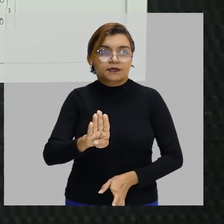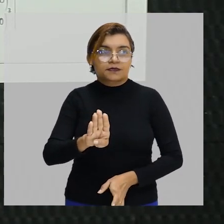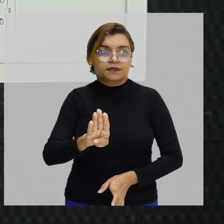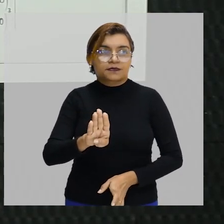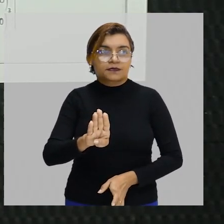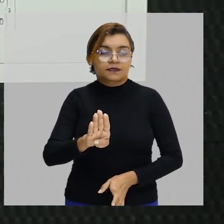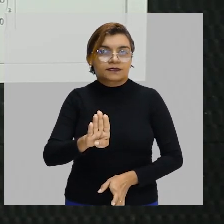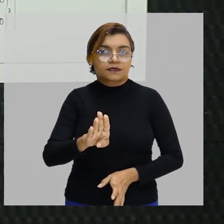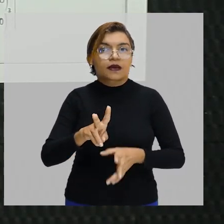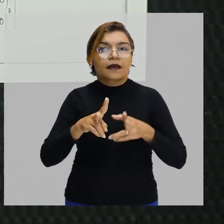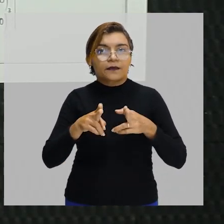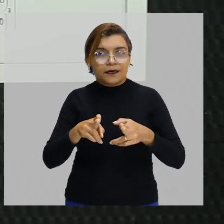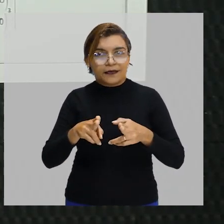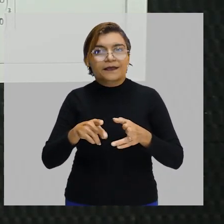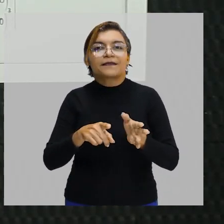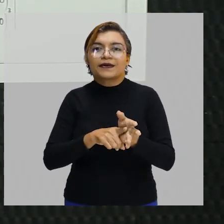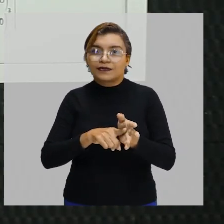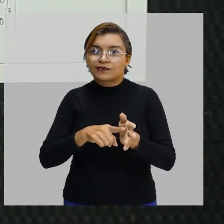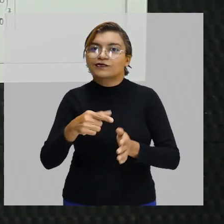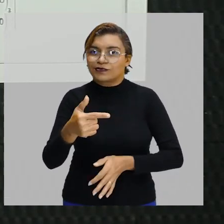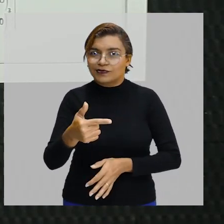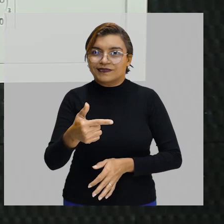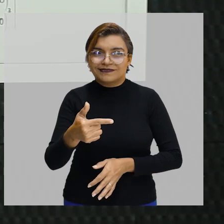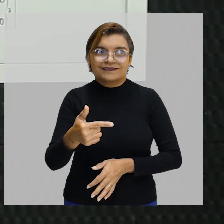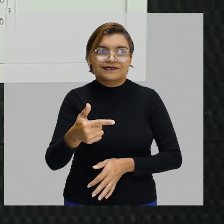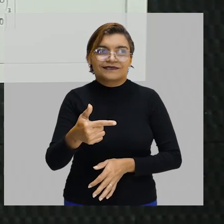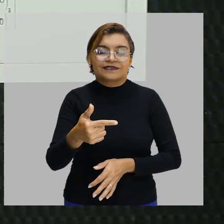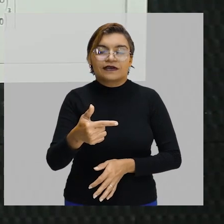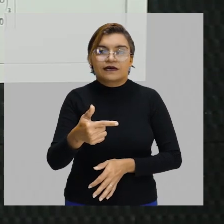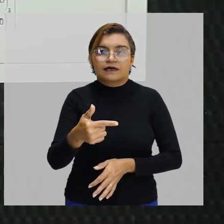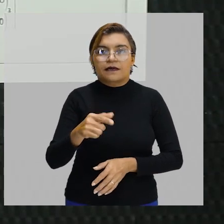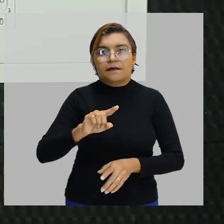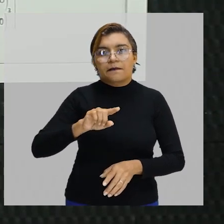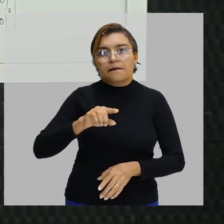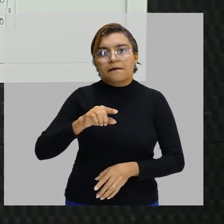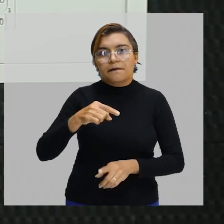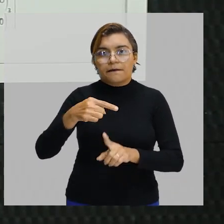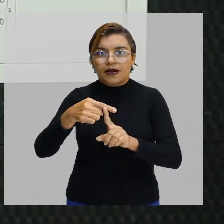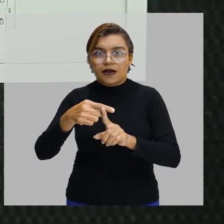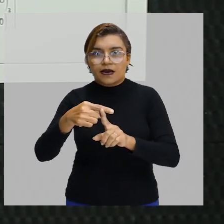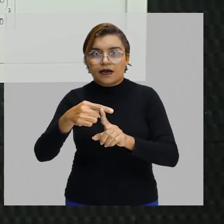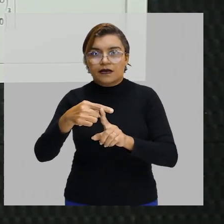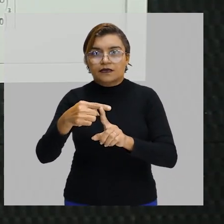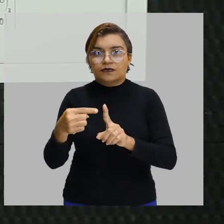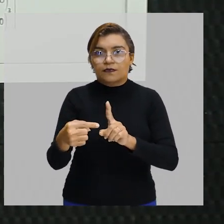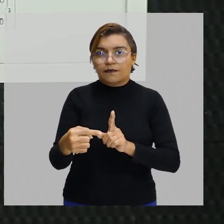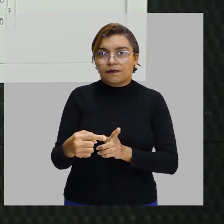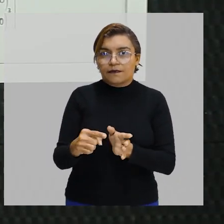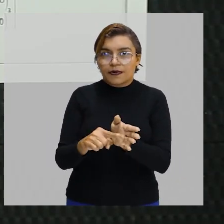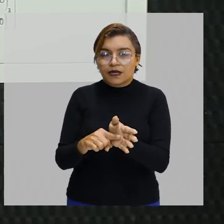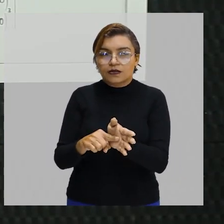2. Mais ou menos, raiz quadrada de 36 é 6.